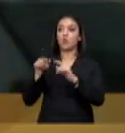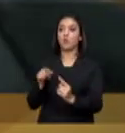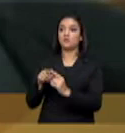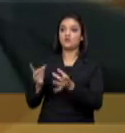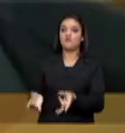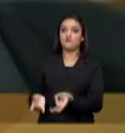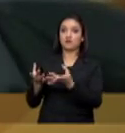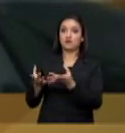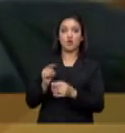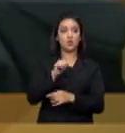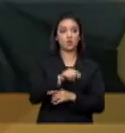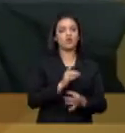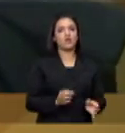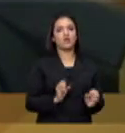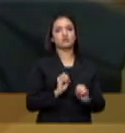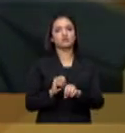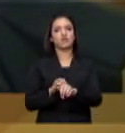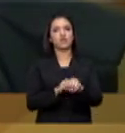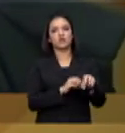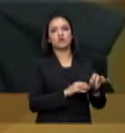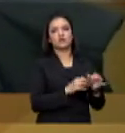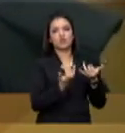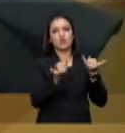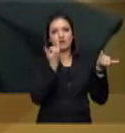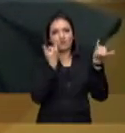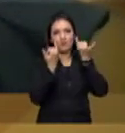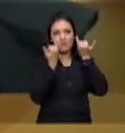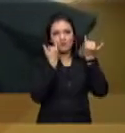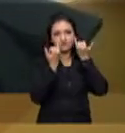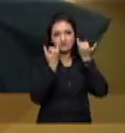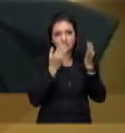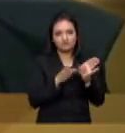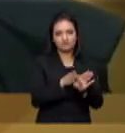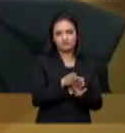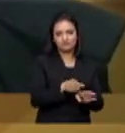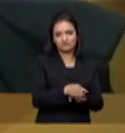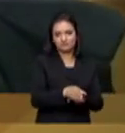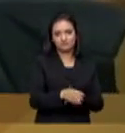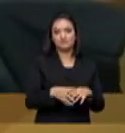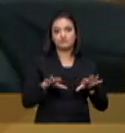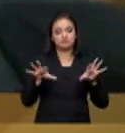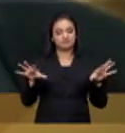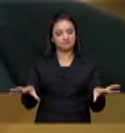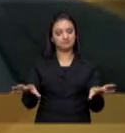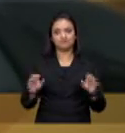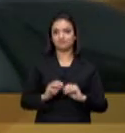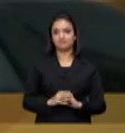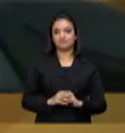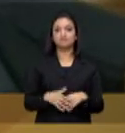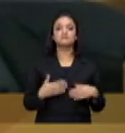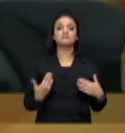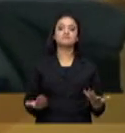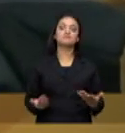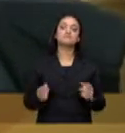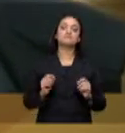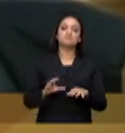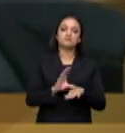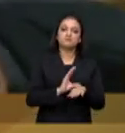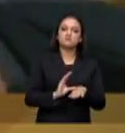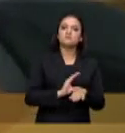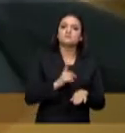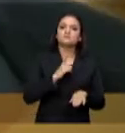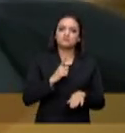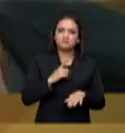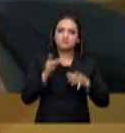fins educativos, informativos e de orientação social. É evidente que o constituinte